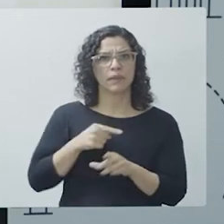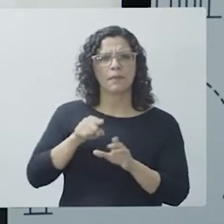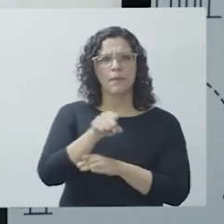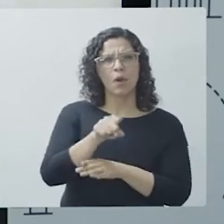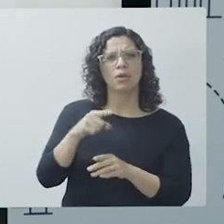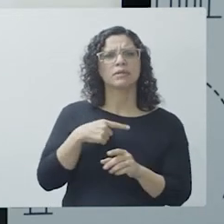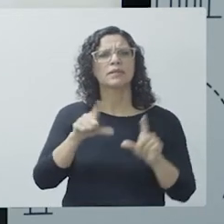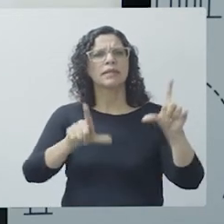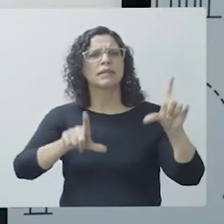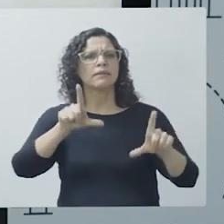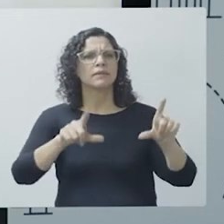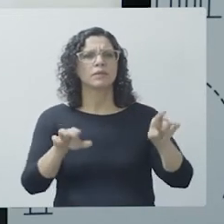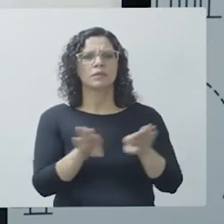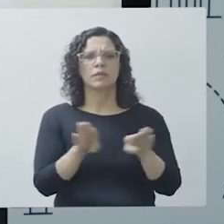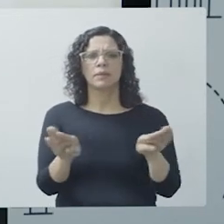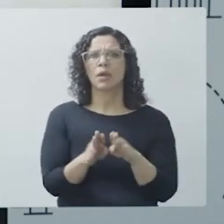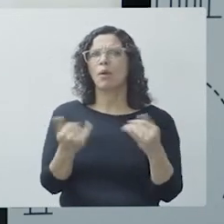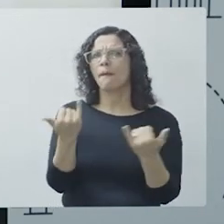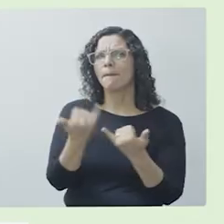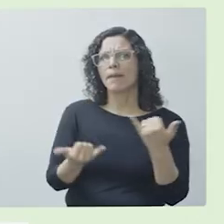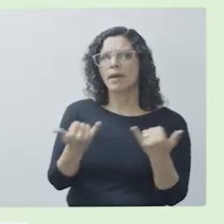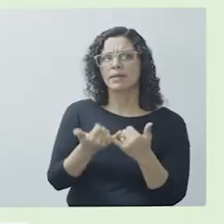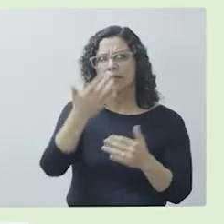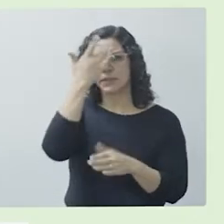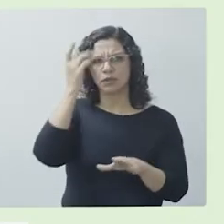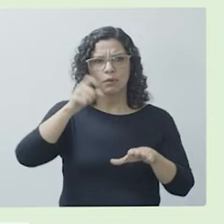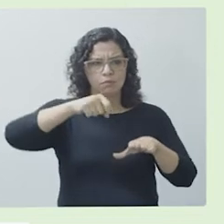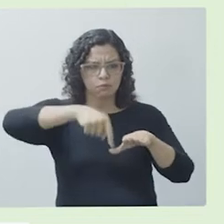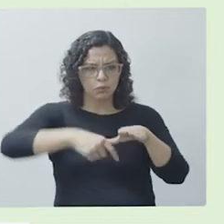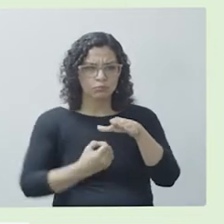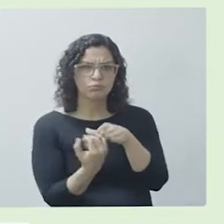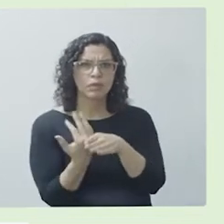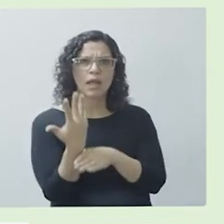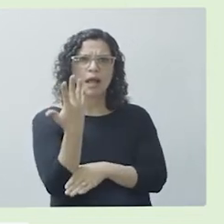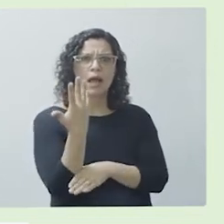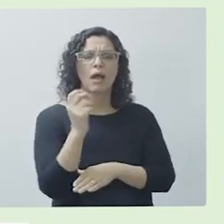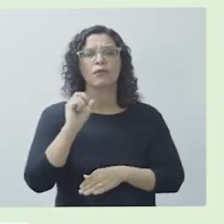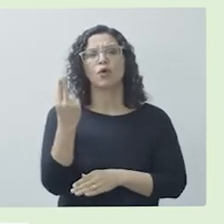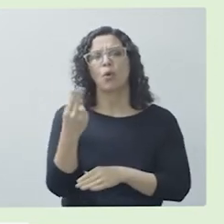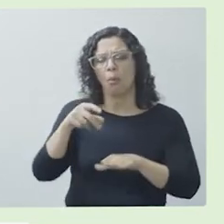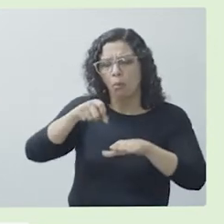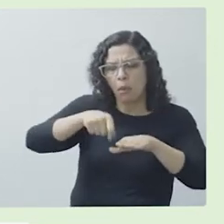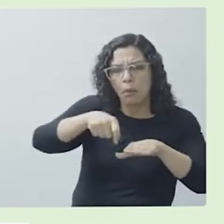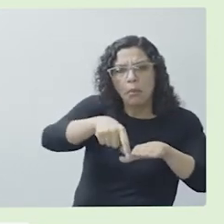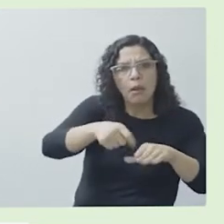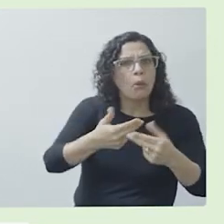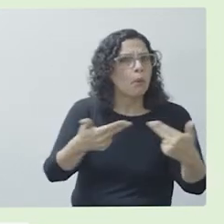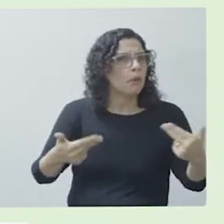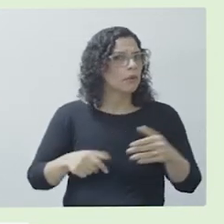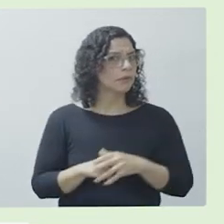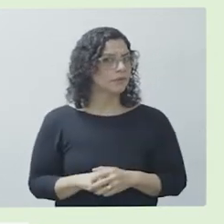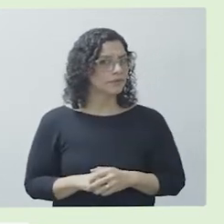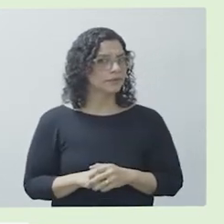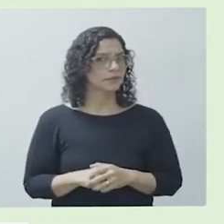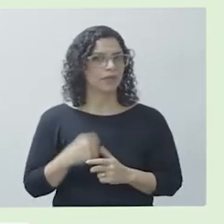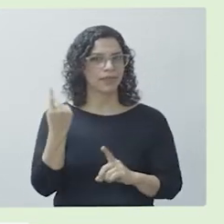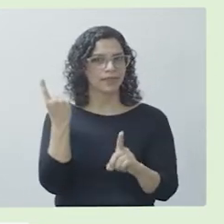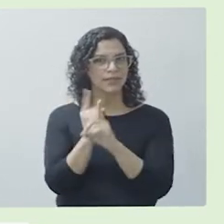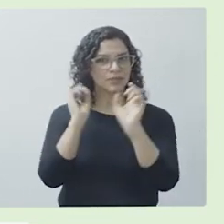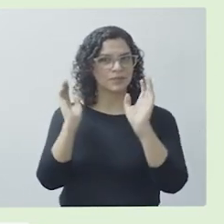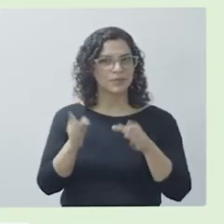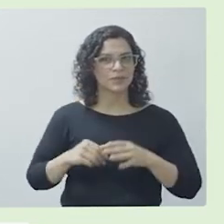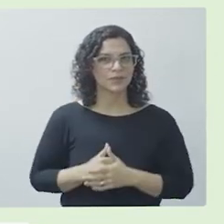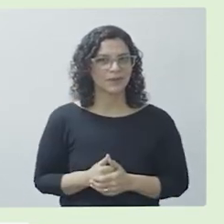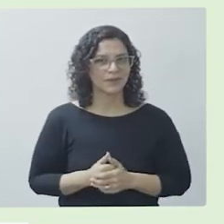de vocês, parece alguém plantando uma árvore, uma planta? Já